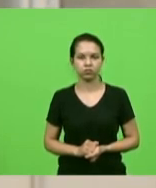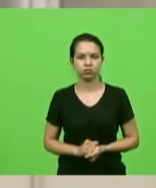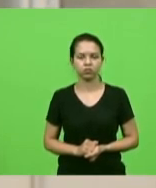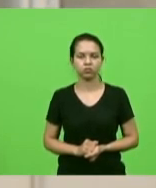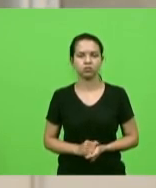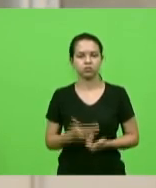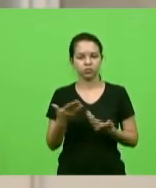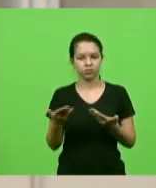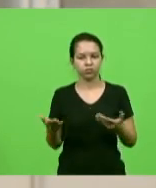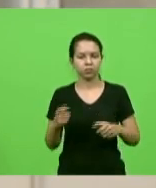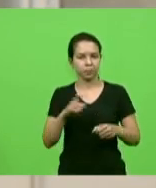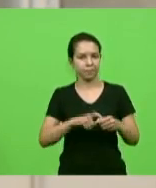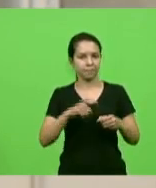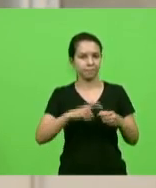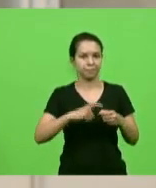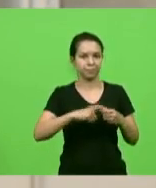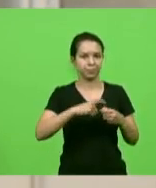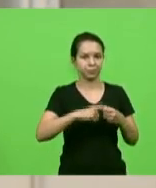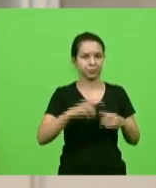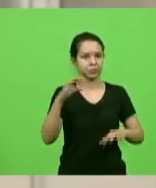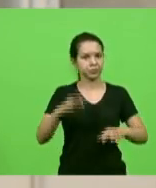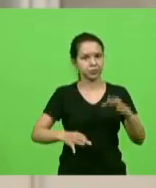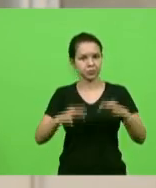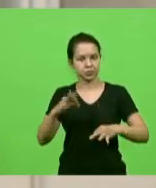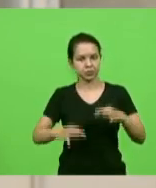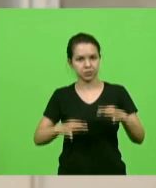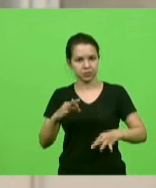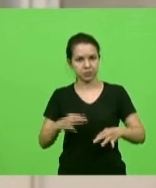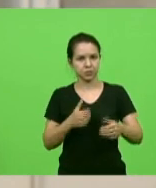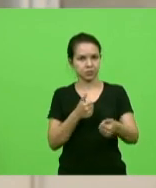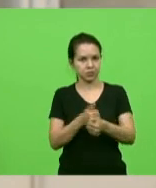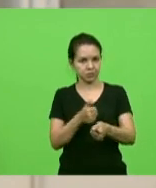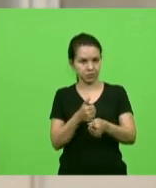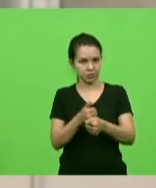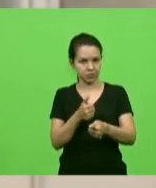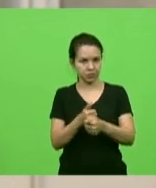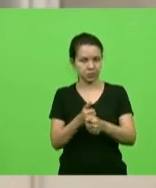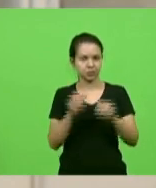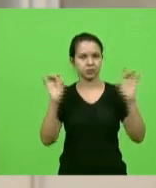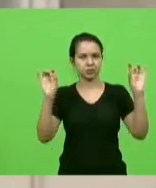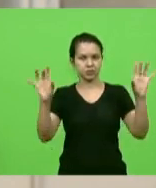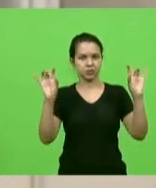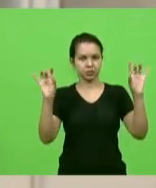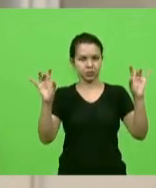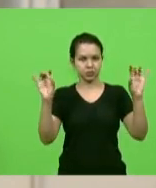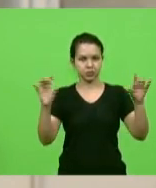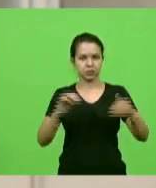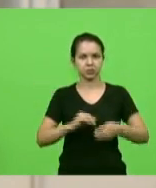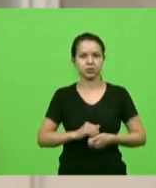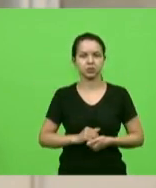eminentes membros julgadores desse tribunal especial